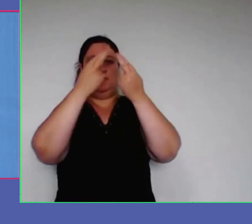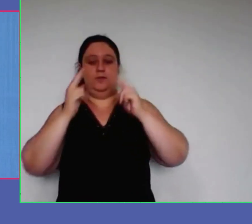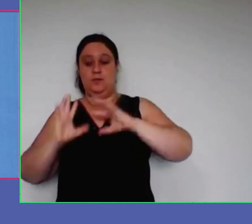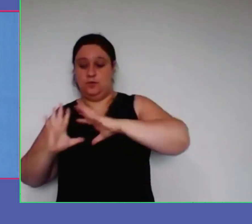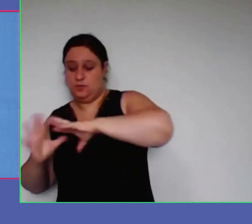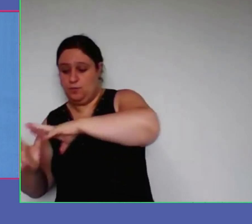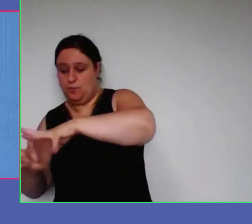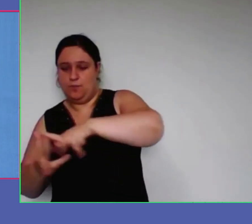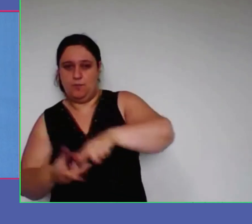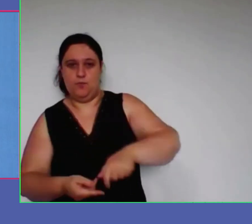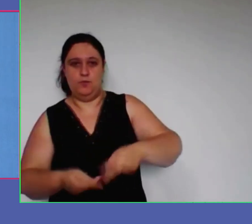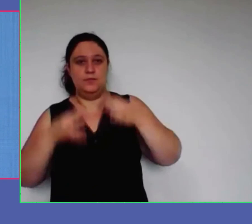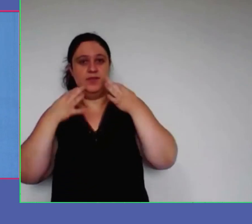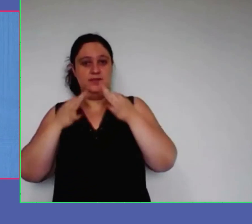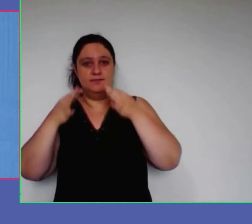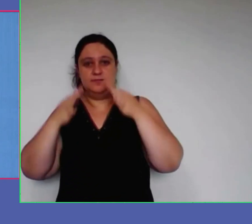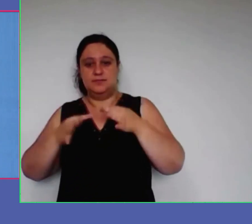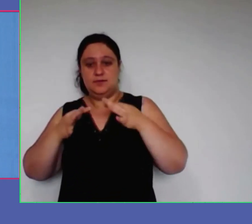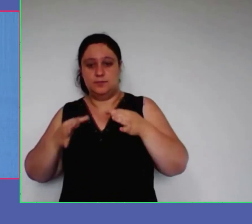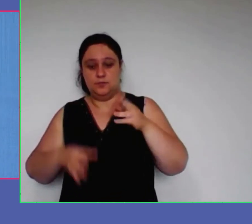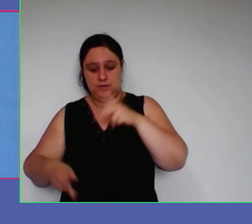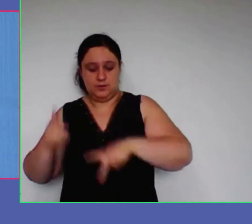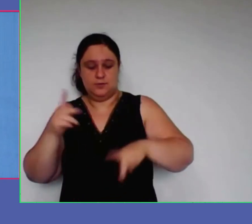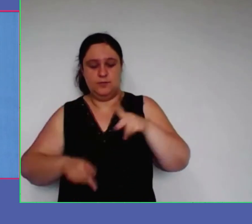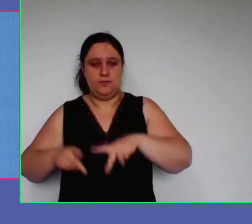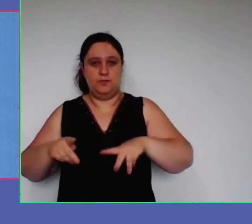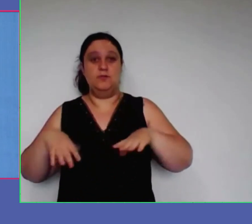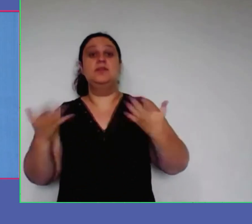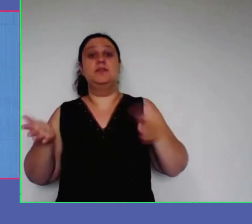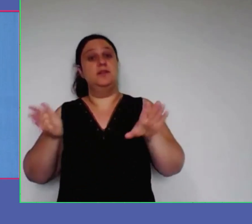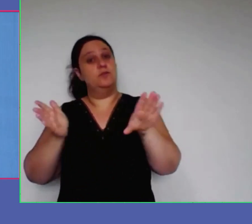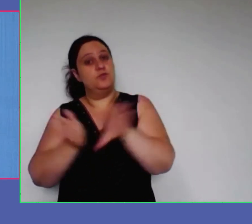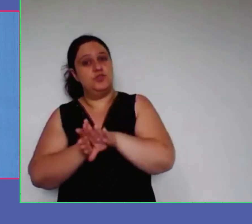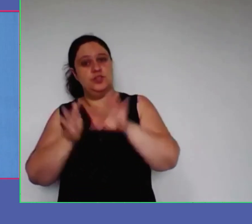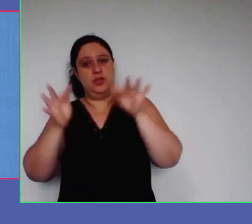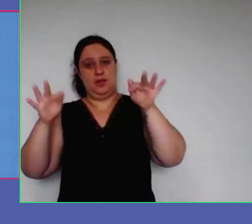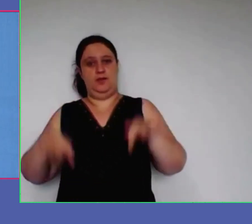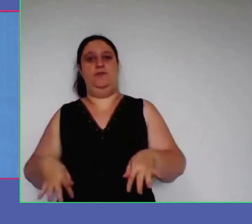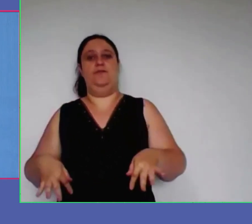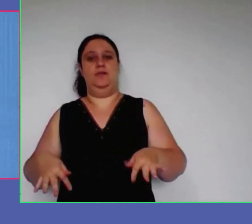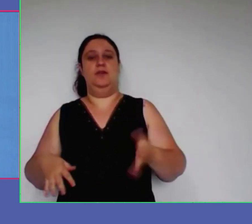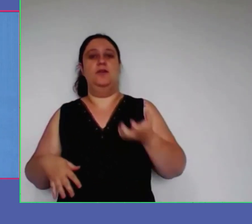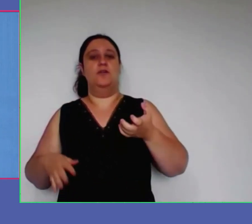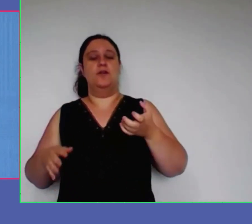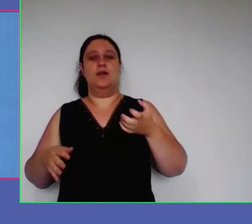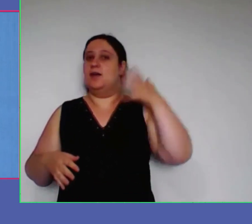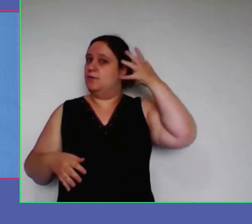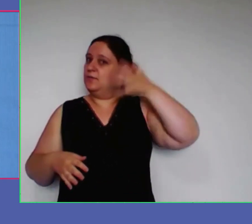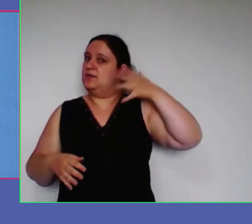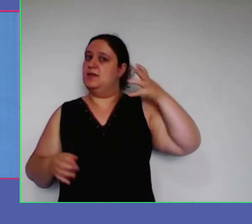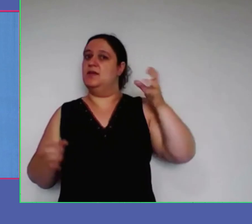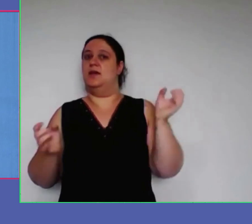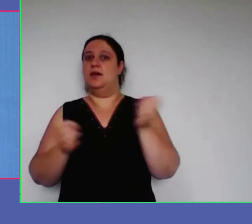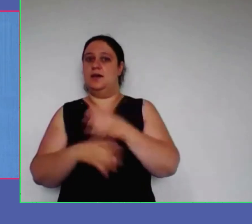todas as nações, e então virá o fim. Portanto, irmãos, eu quero terminar essa mensagem dizendo o seguinte: